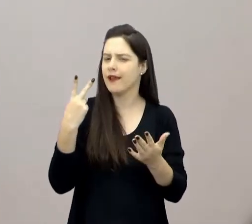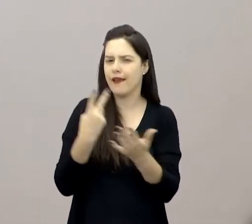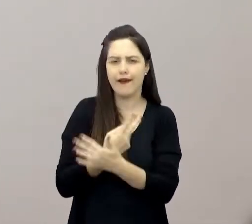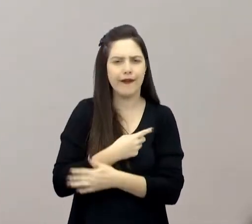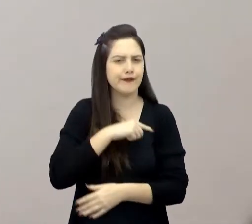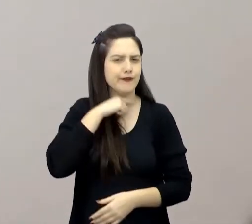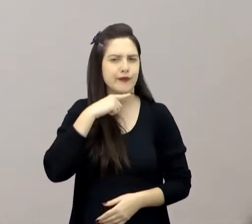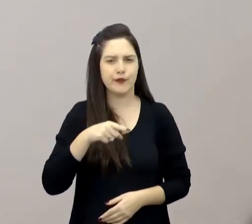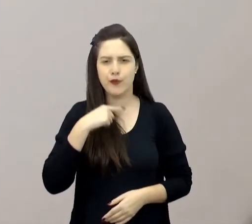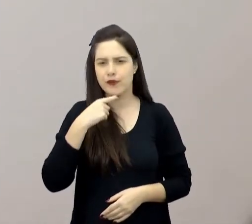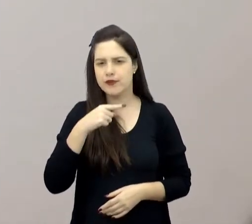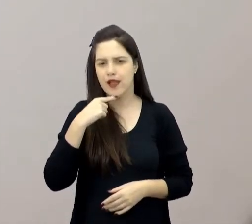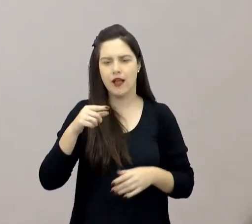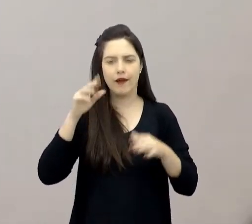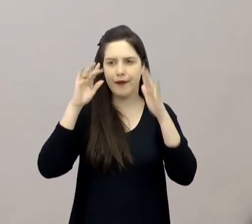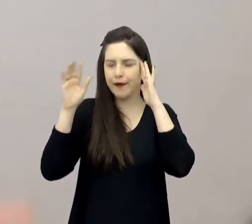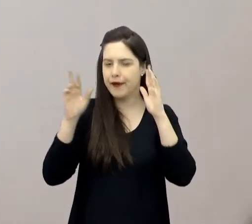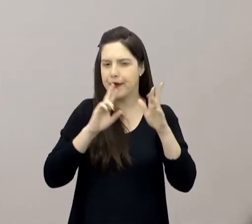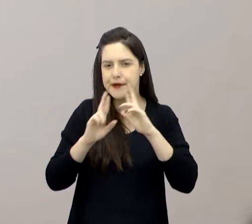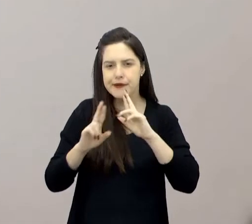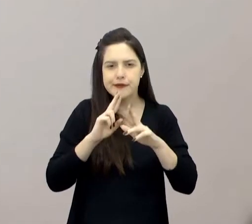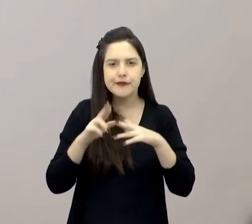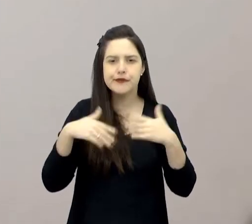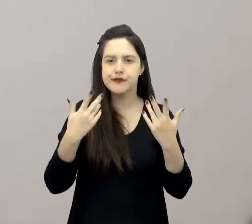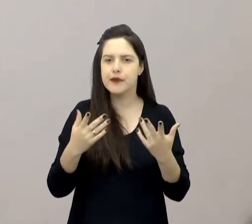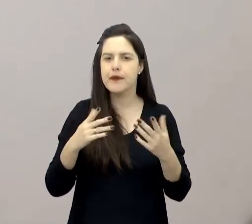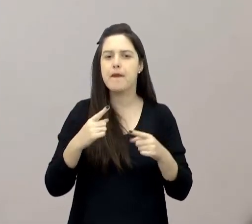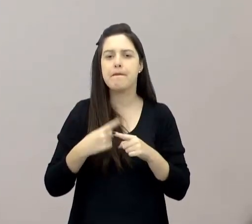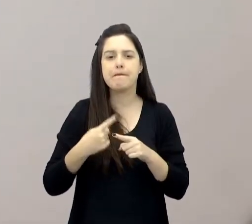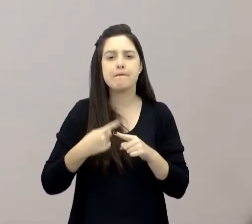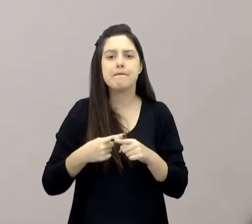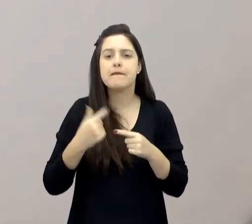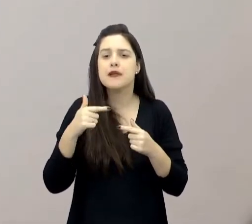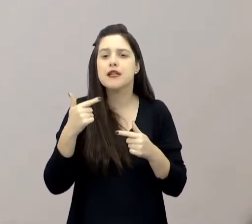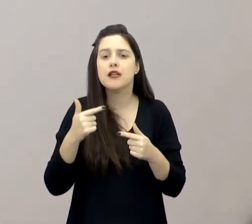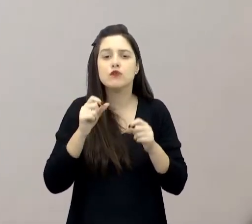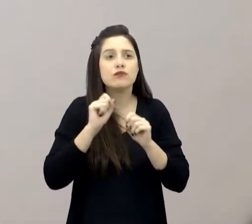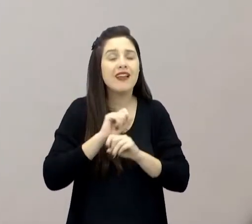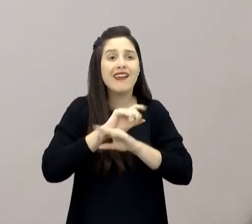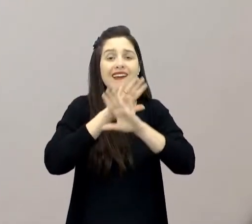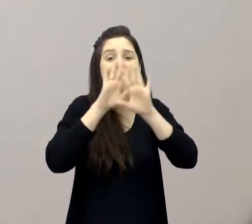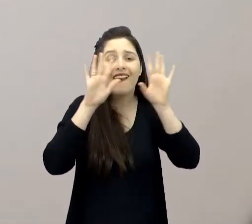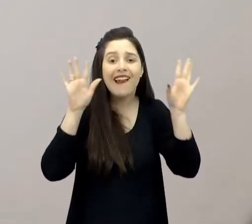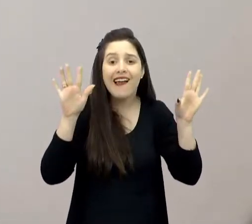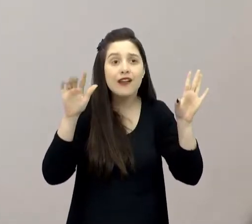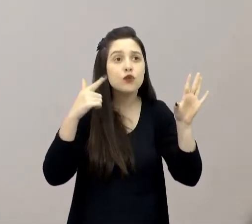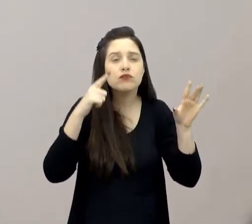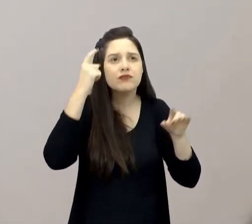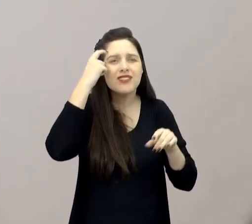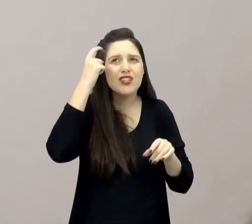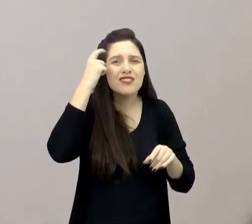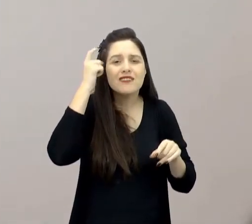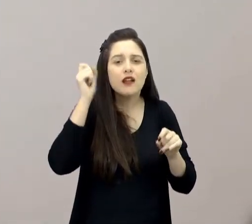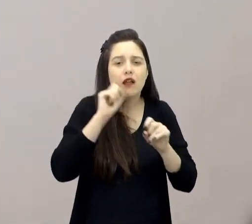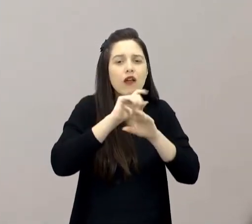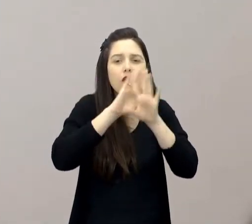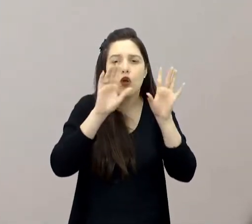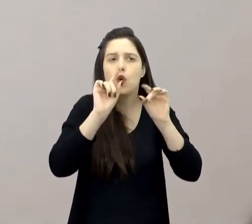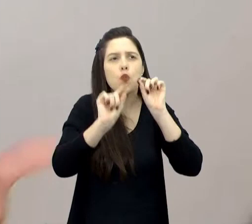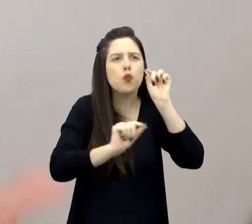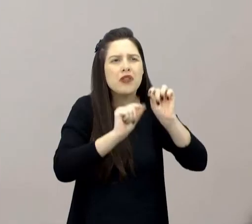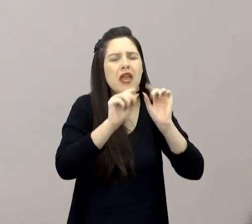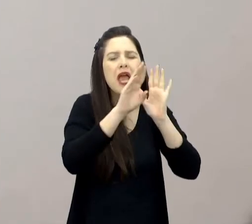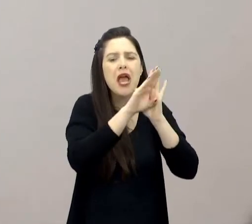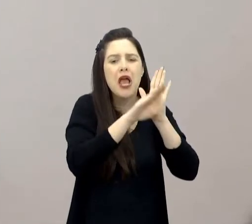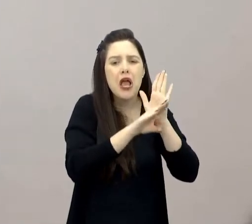conseguem medir o resultado de um determinado mês porque não tem clareza, não tem discernimento do que é um